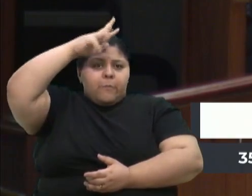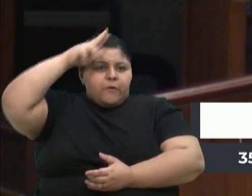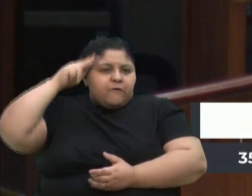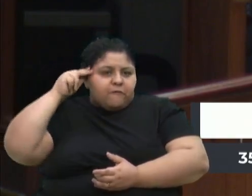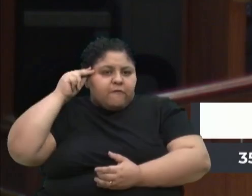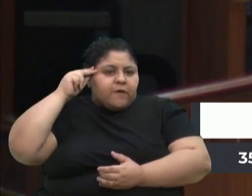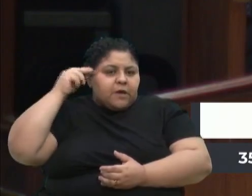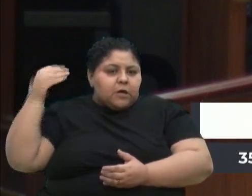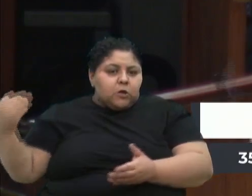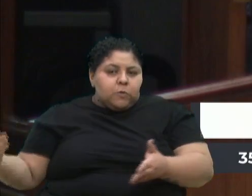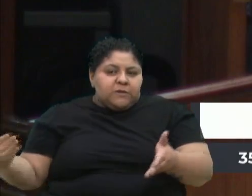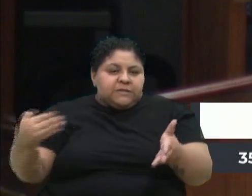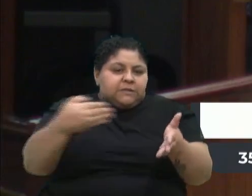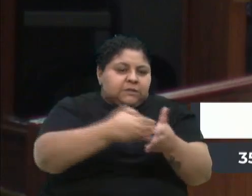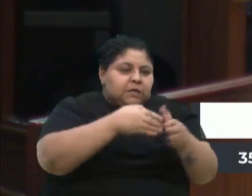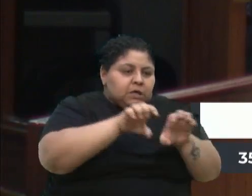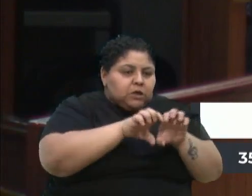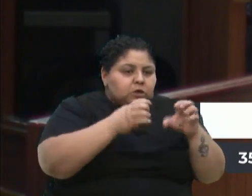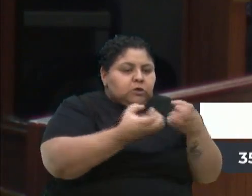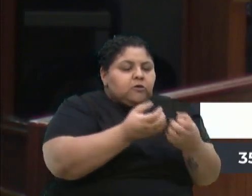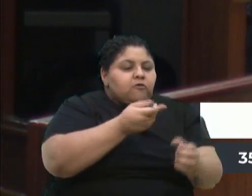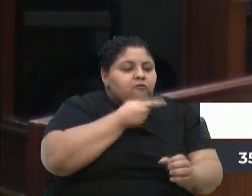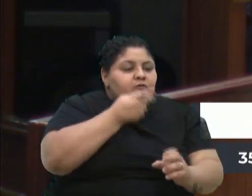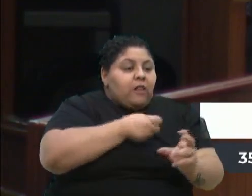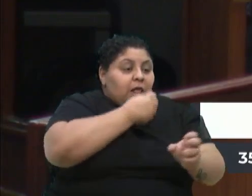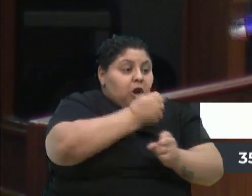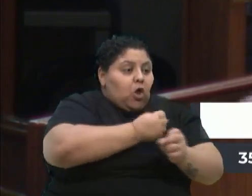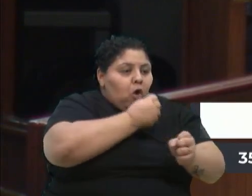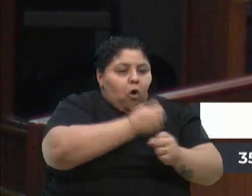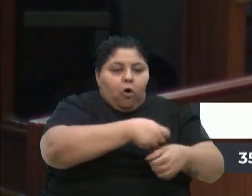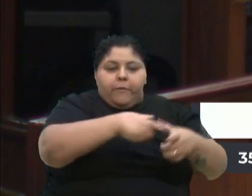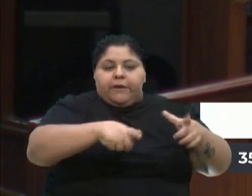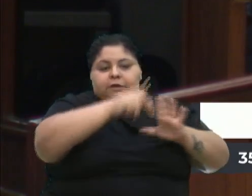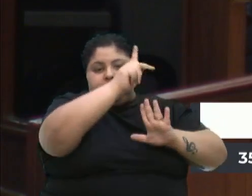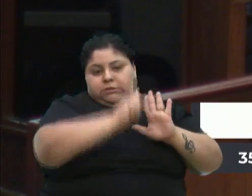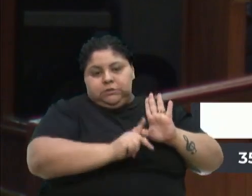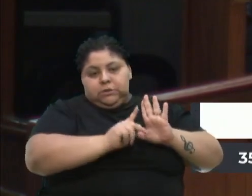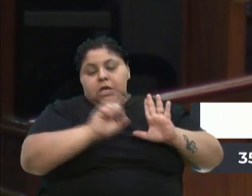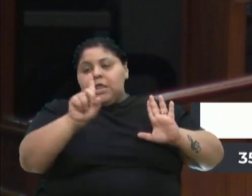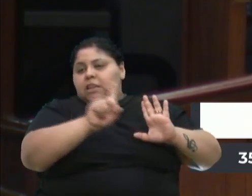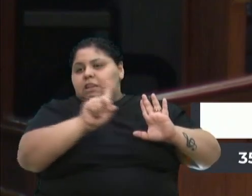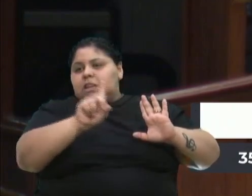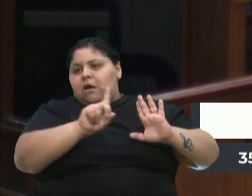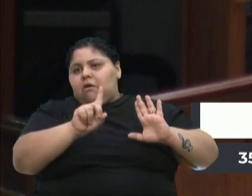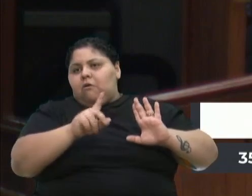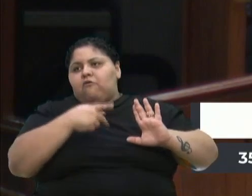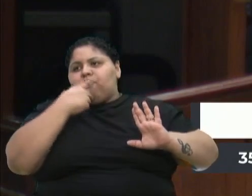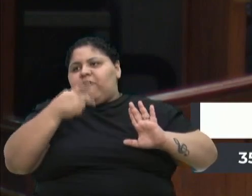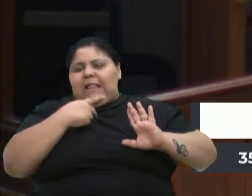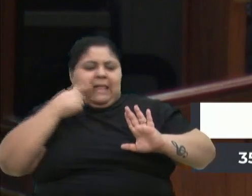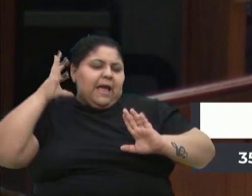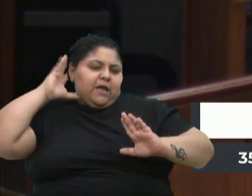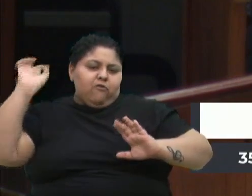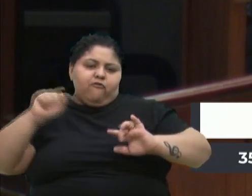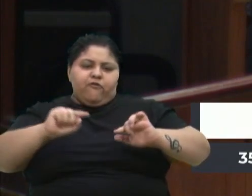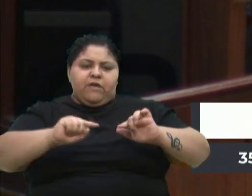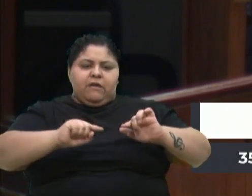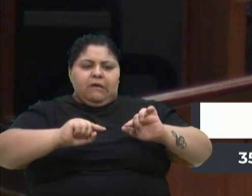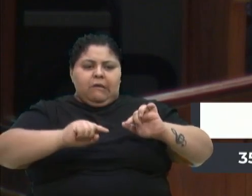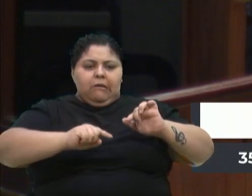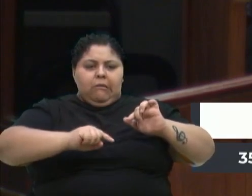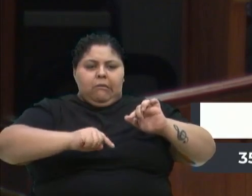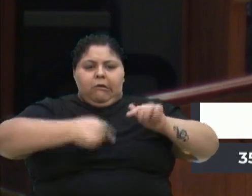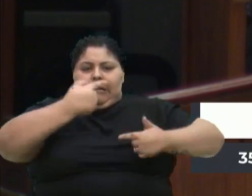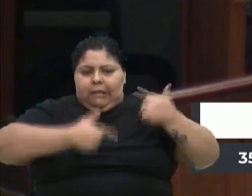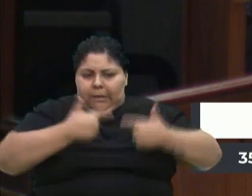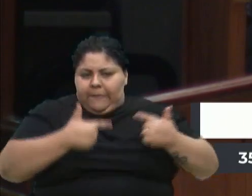para falar em grandes projetos, não falar e ouvir reclamações. Então, eu